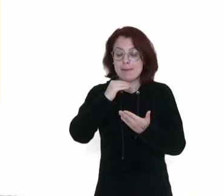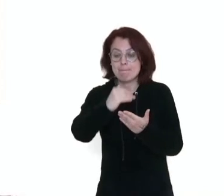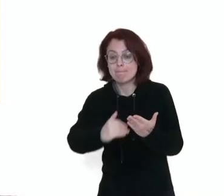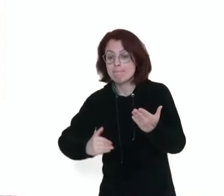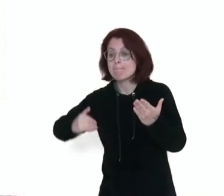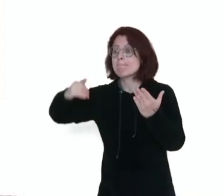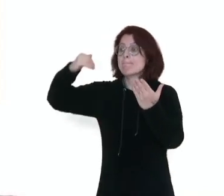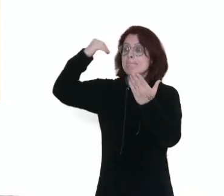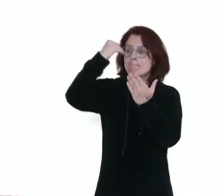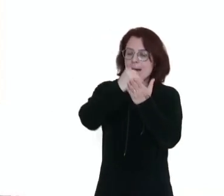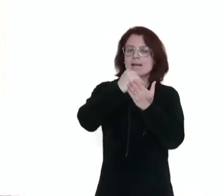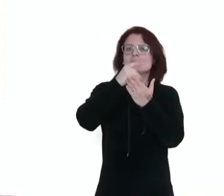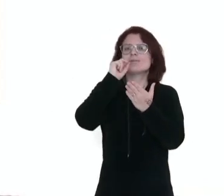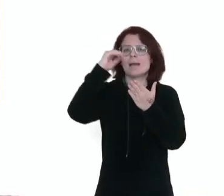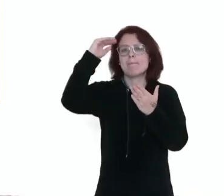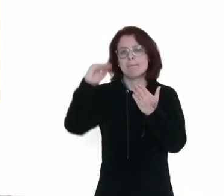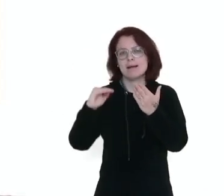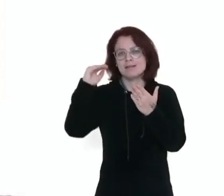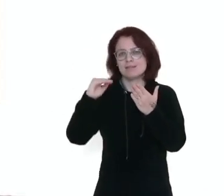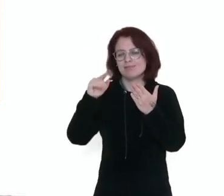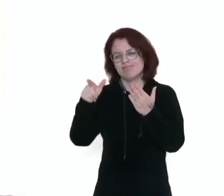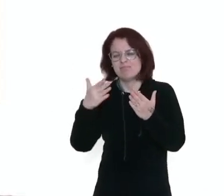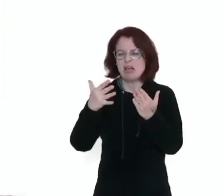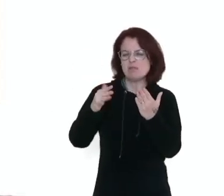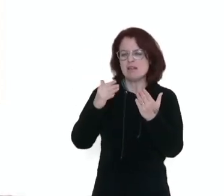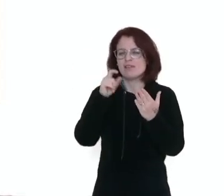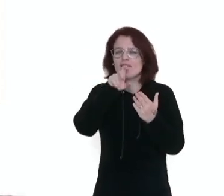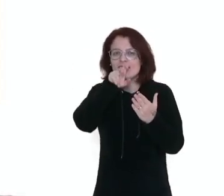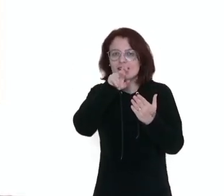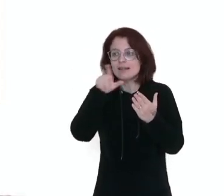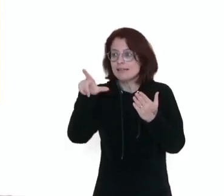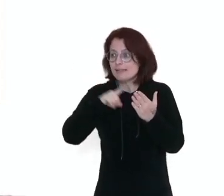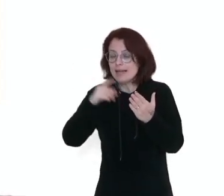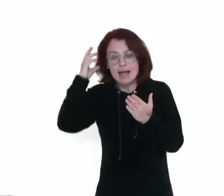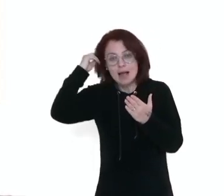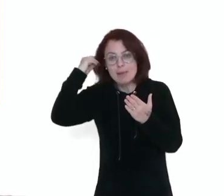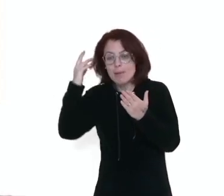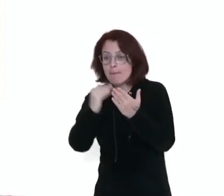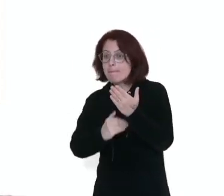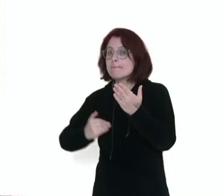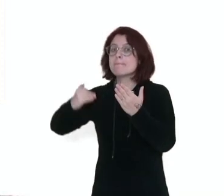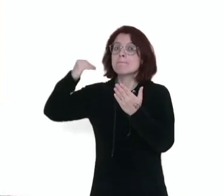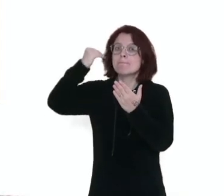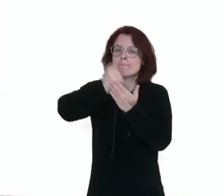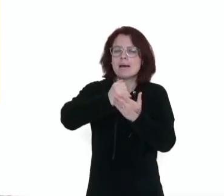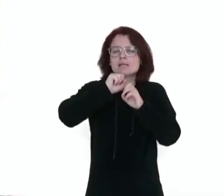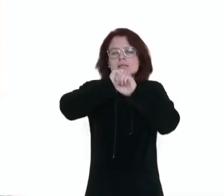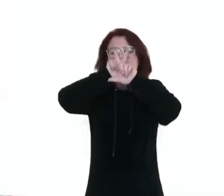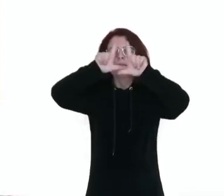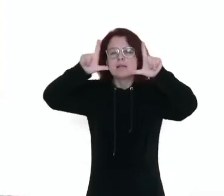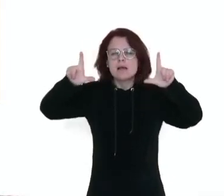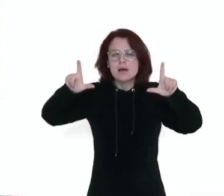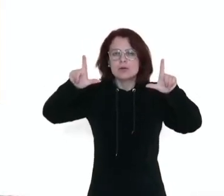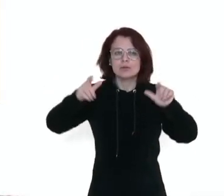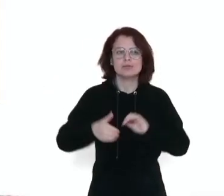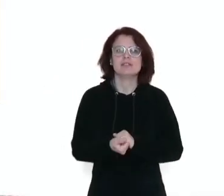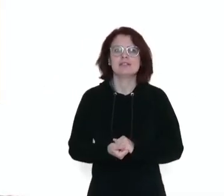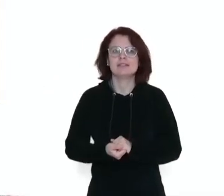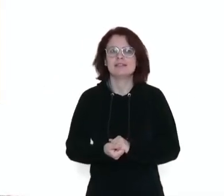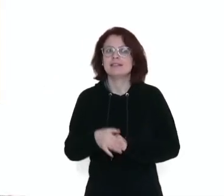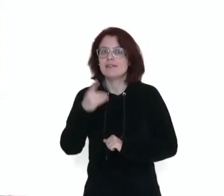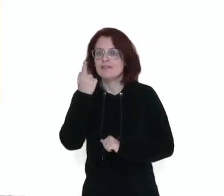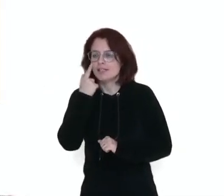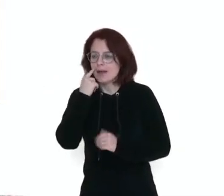baixo do que eu, meio dentuço e tinha os cabelos mais claros. Então, mais baixo, né,